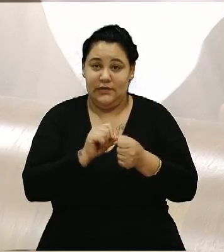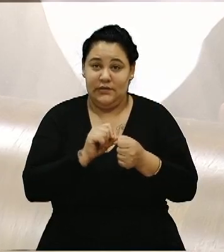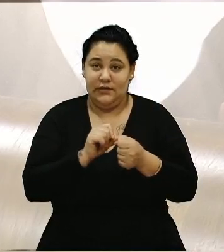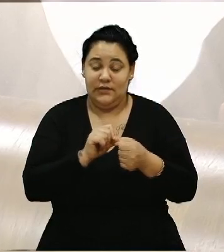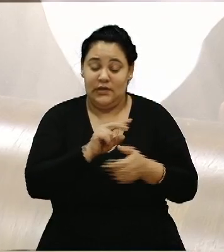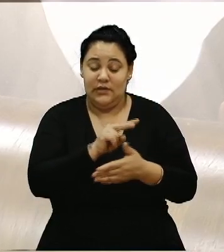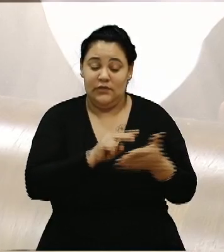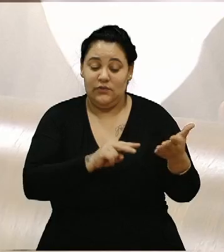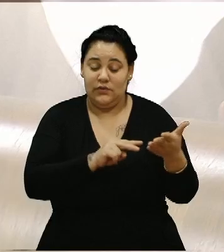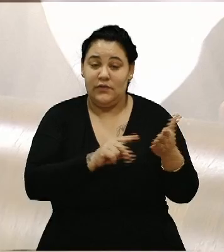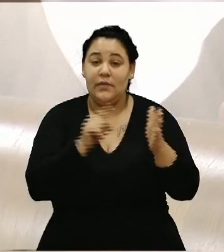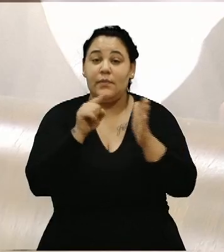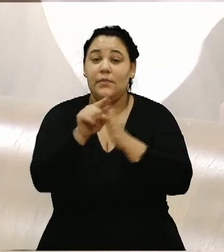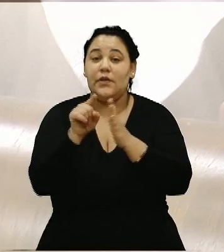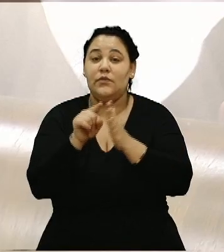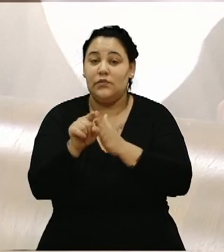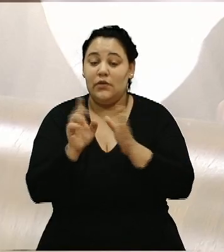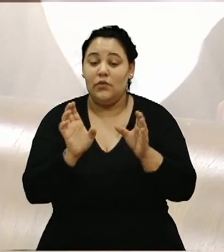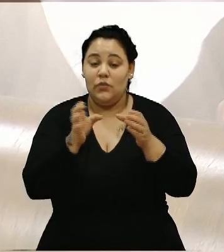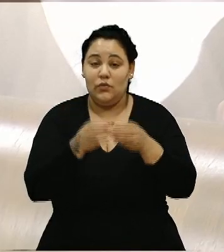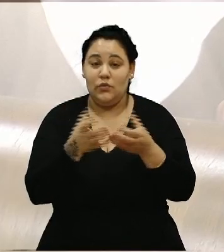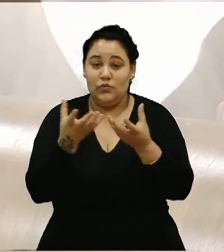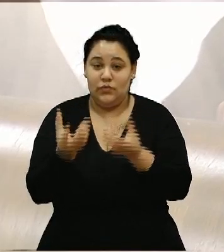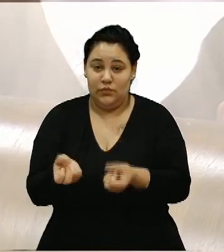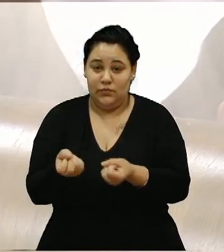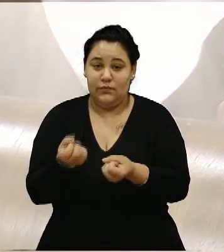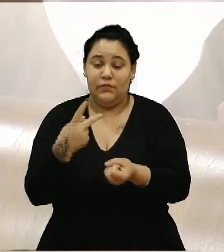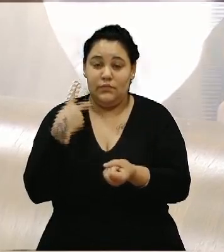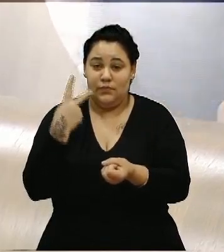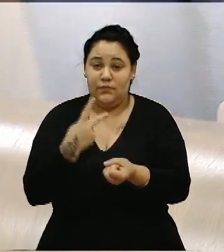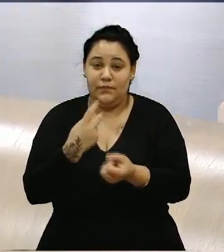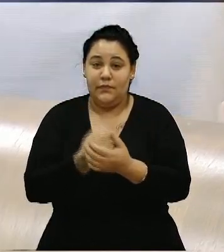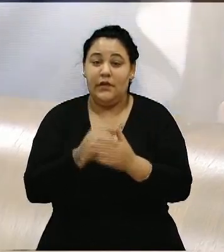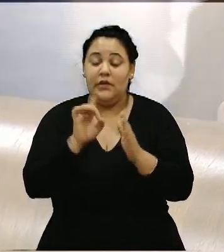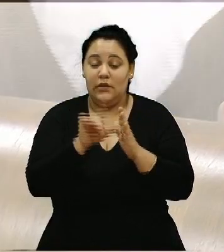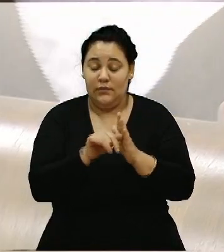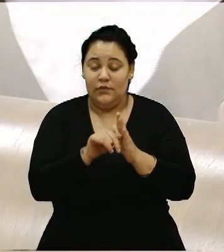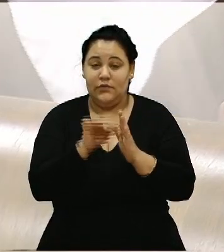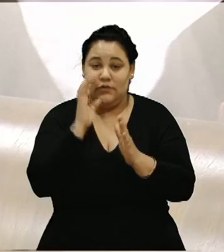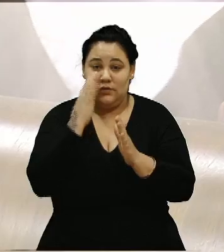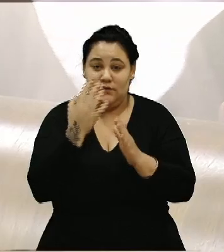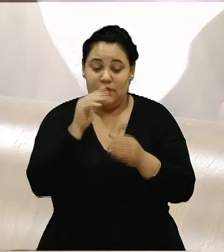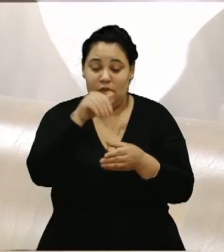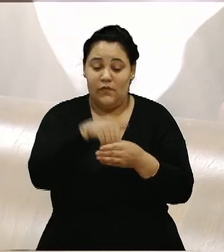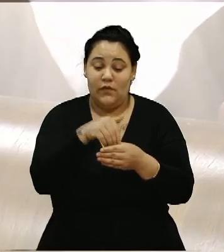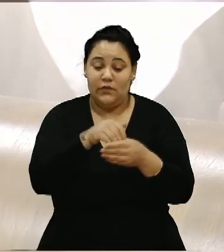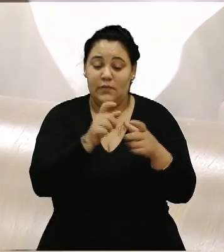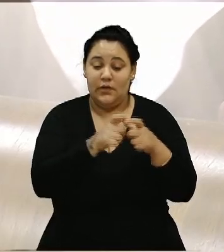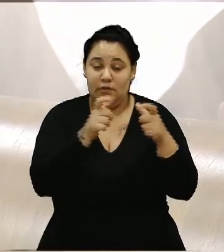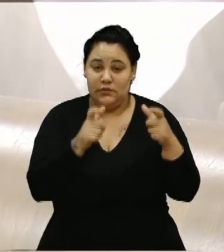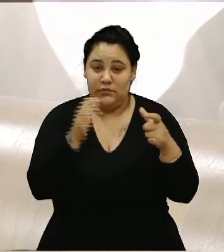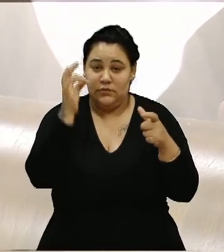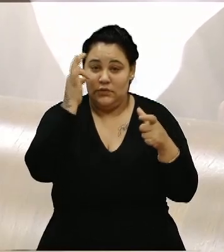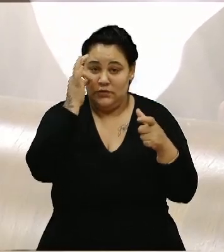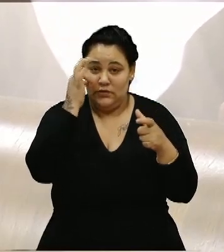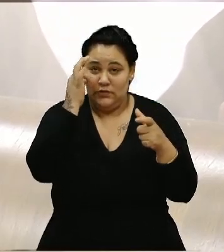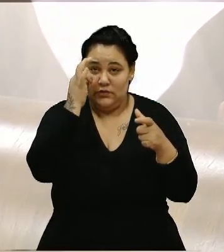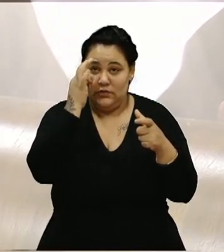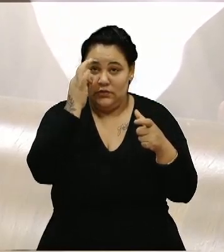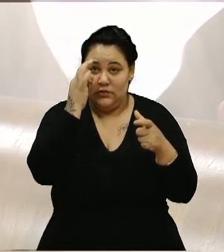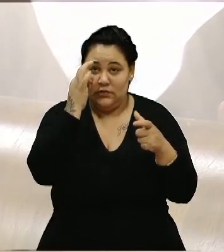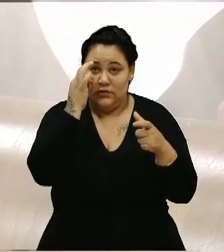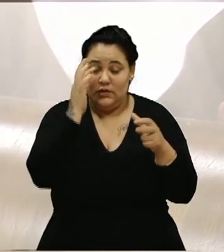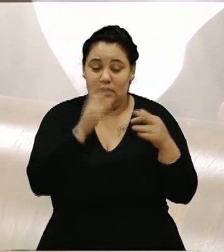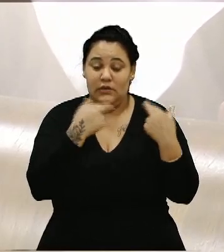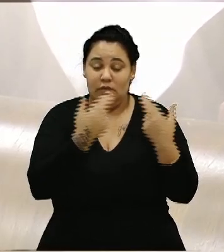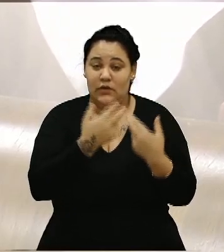Câmara sobre o seu recebimento. Decidido o recebimento pelo voto da maioria dos presentes, na mesma sessão